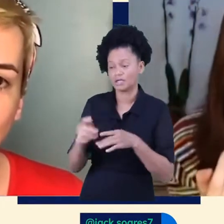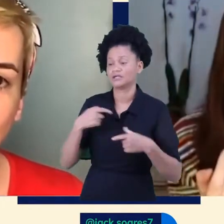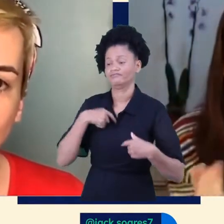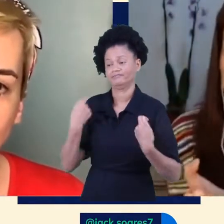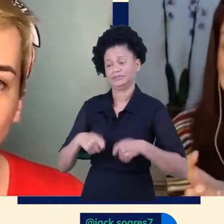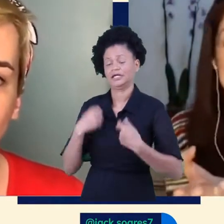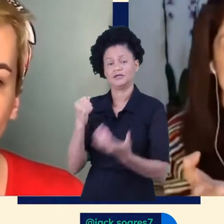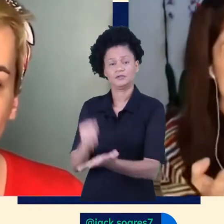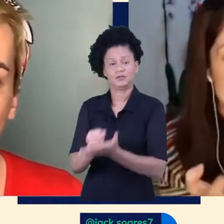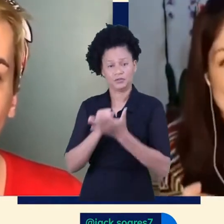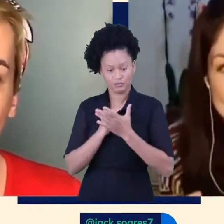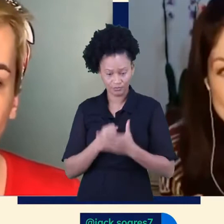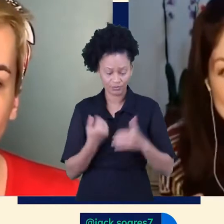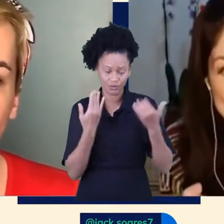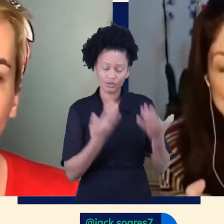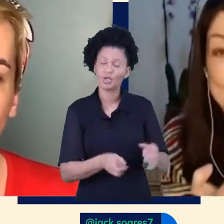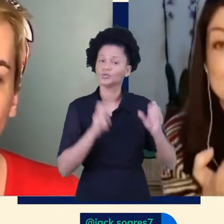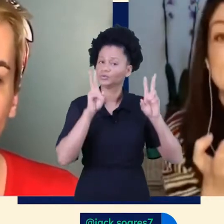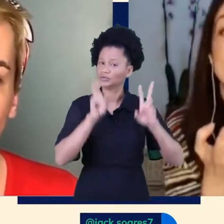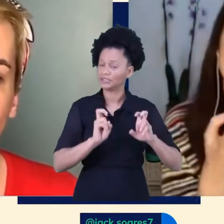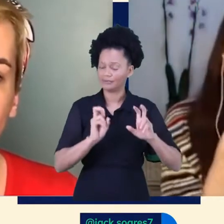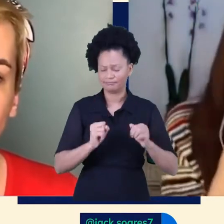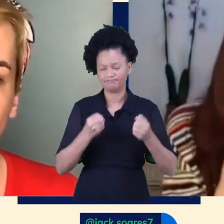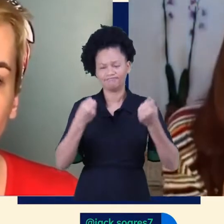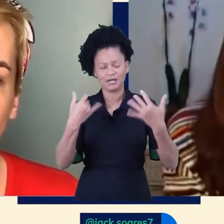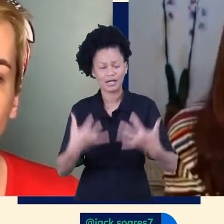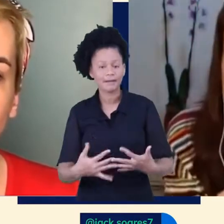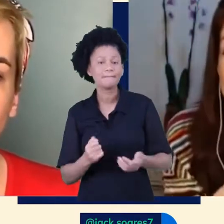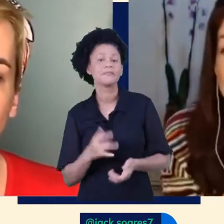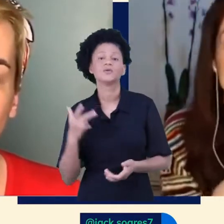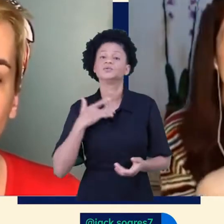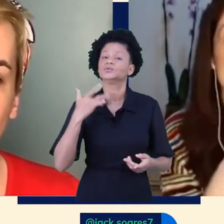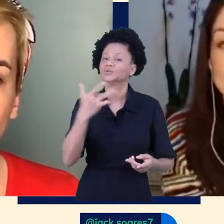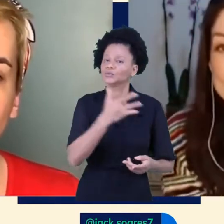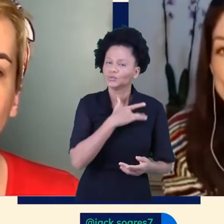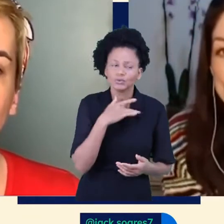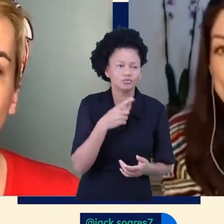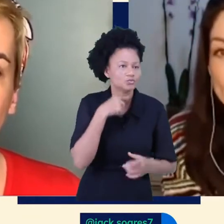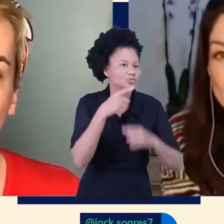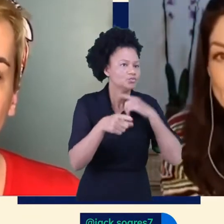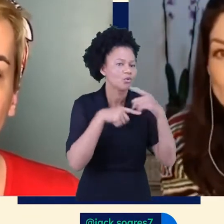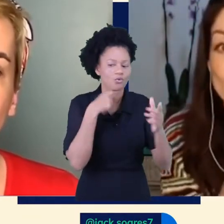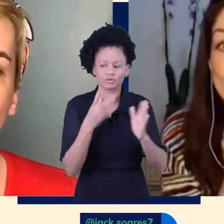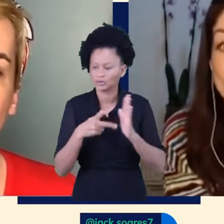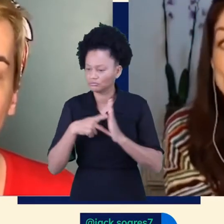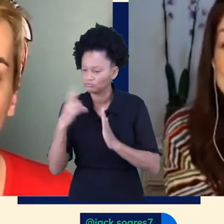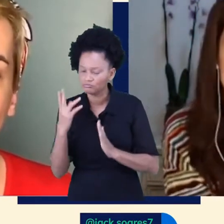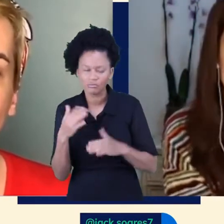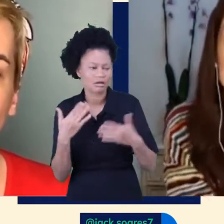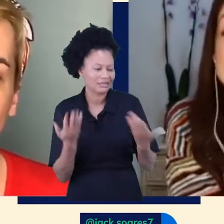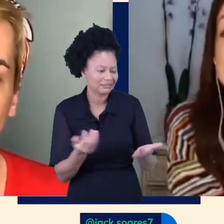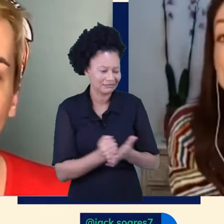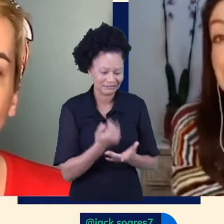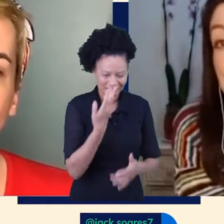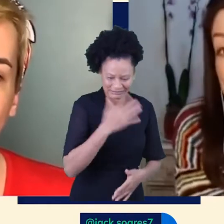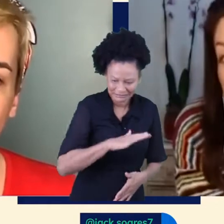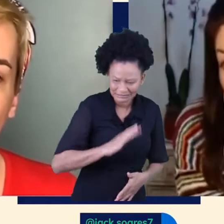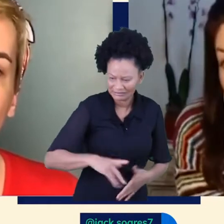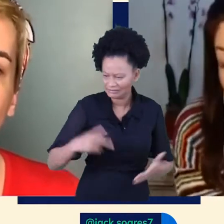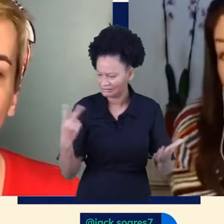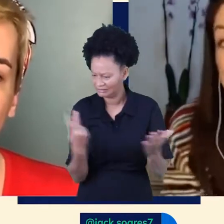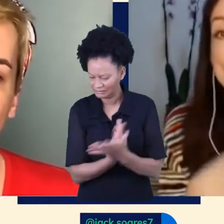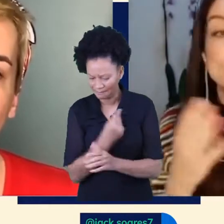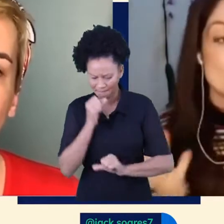relação à saúde, não consegue alguma cirurgia, a criança está apresentando alguma mudança de comportamento, vai no conselho e fala, preciso de